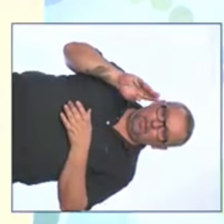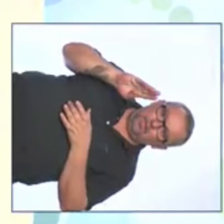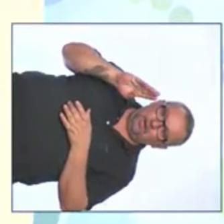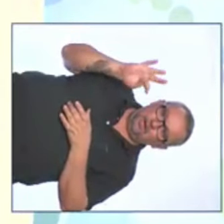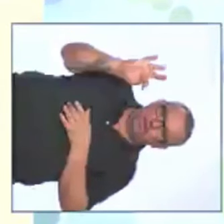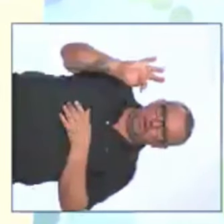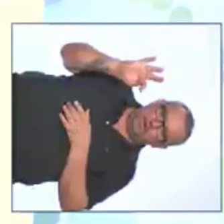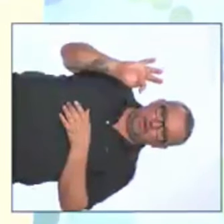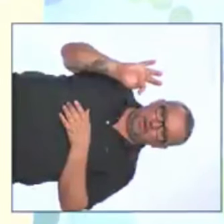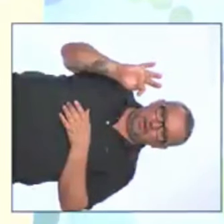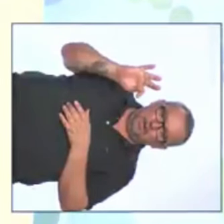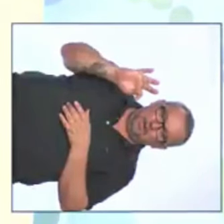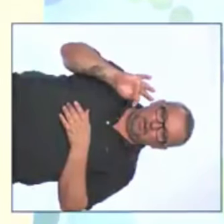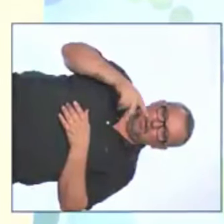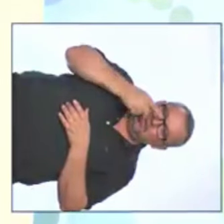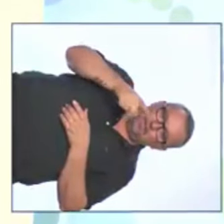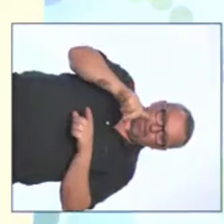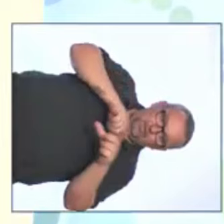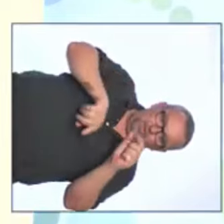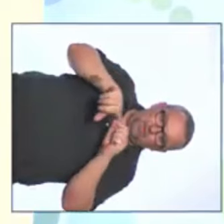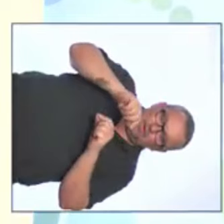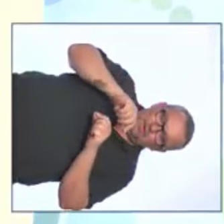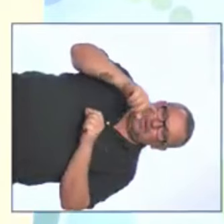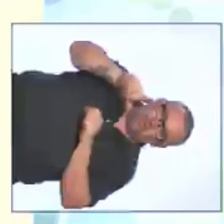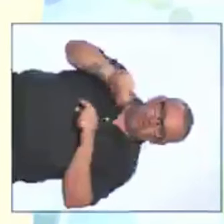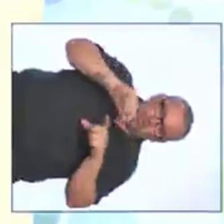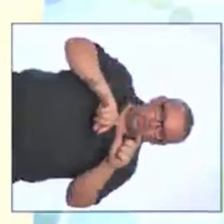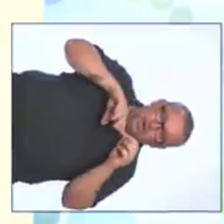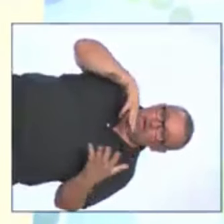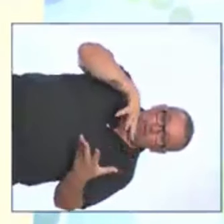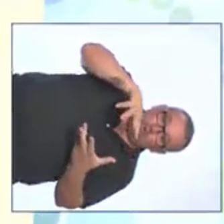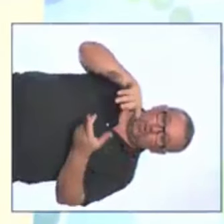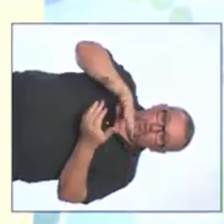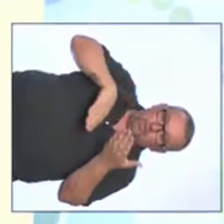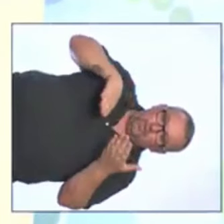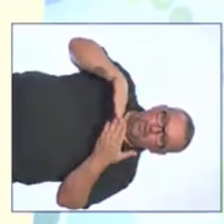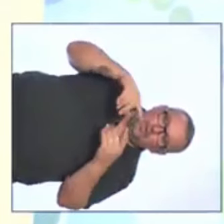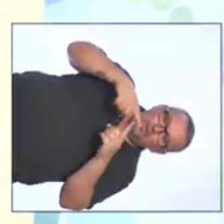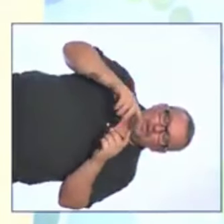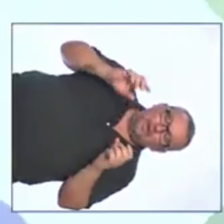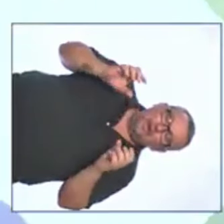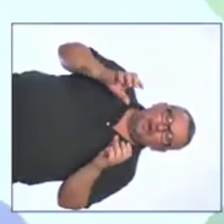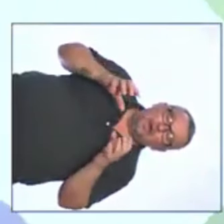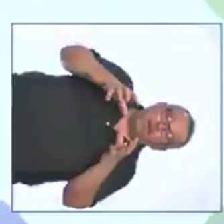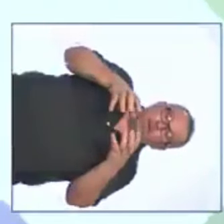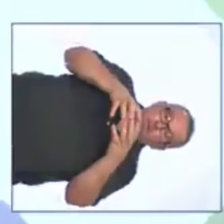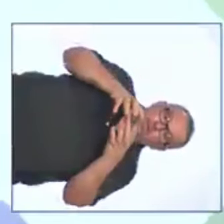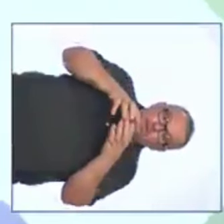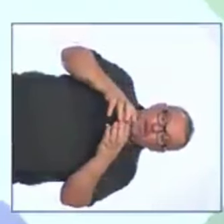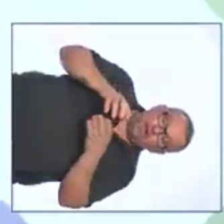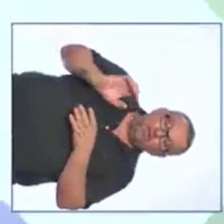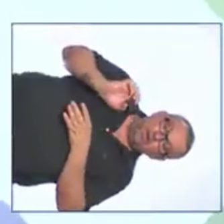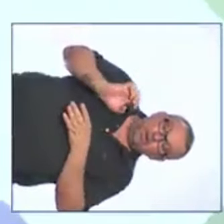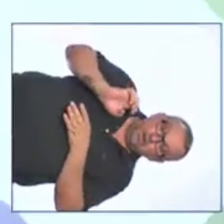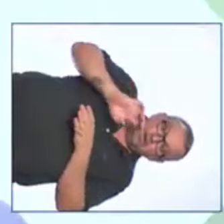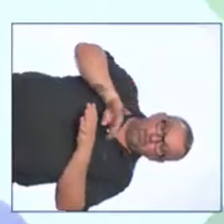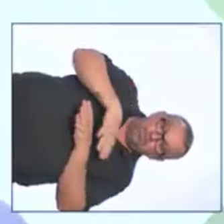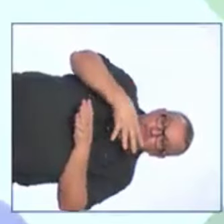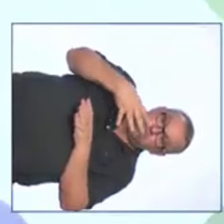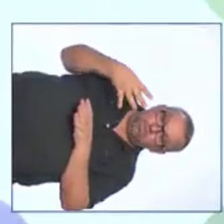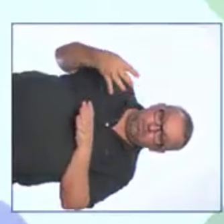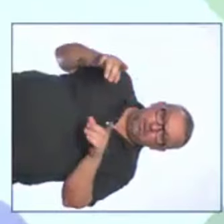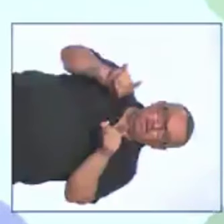então na verdade a gente não tá aqui pra escolher um ou outro né é englobar todo mundo somos todos porque eu acho que a questão de quando